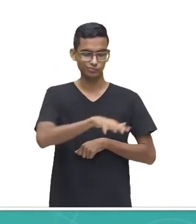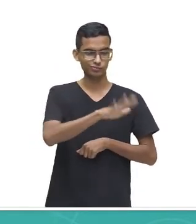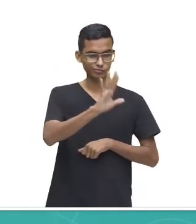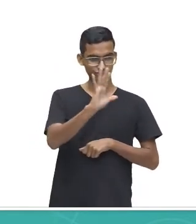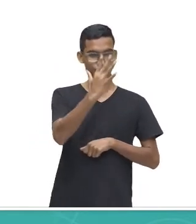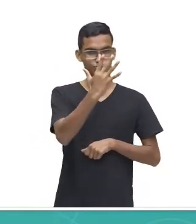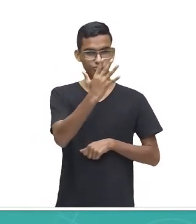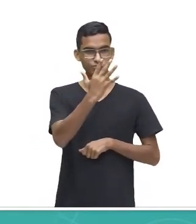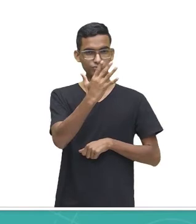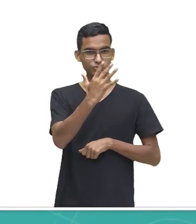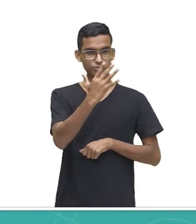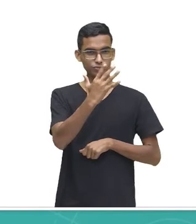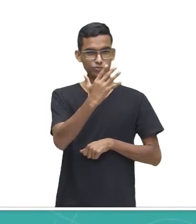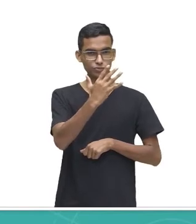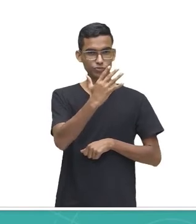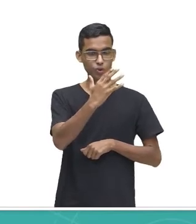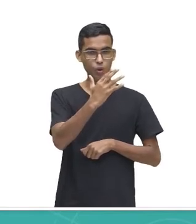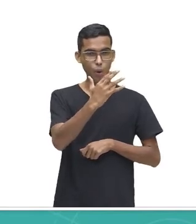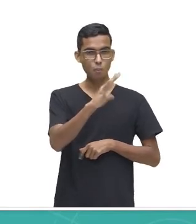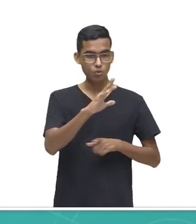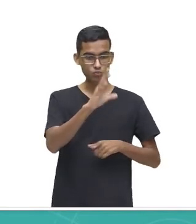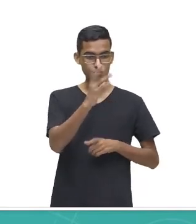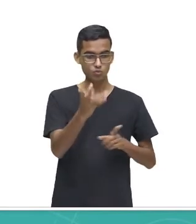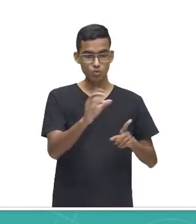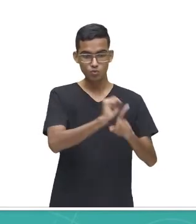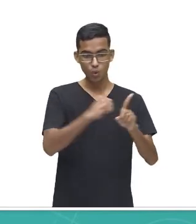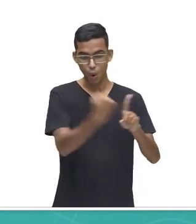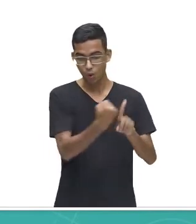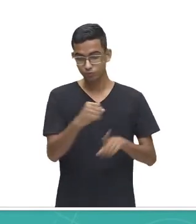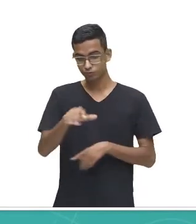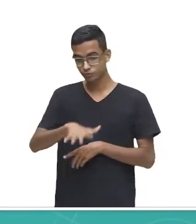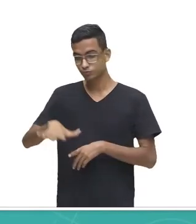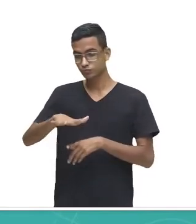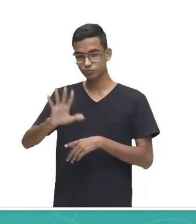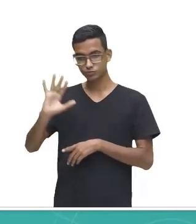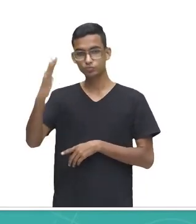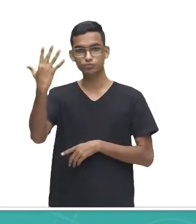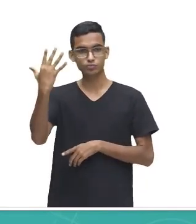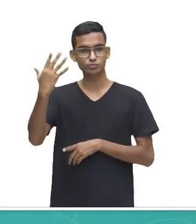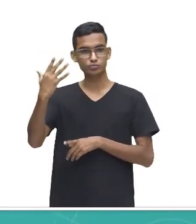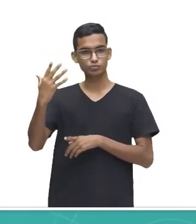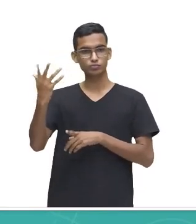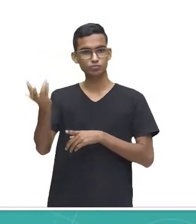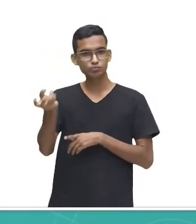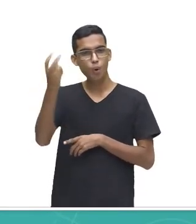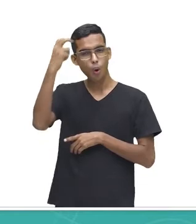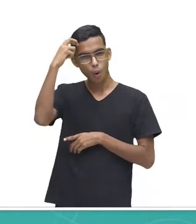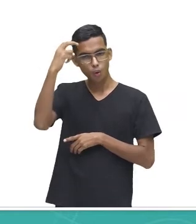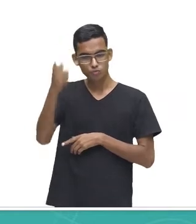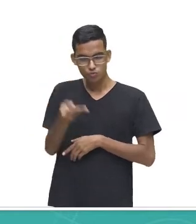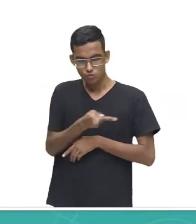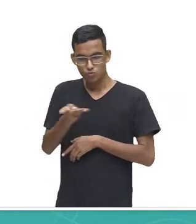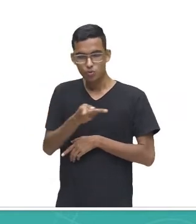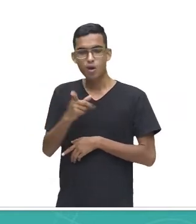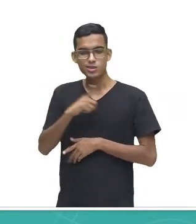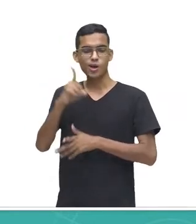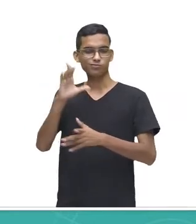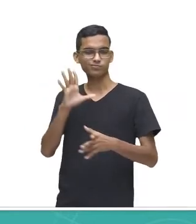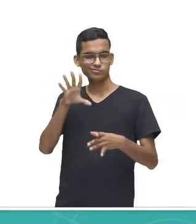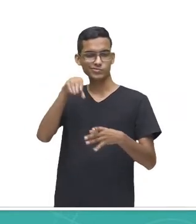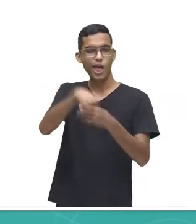fenômeno religioso. O fenômeno religioso está inserido aí. Porque não há fenômeno religioso